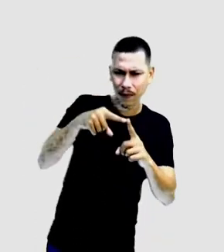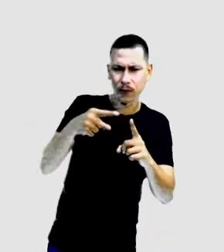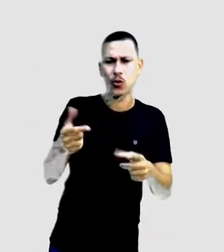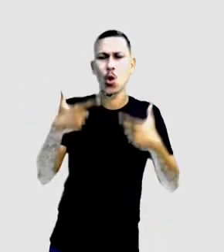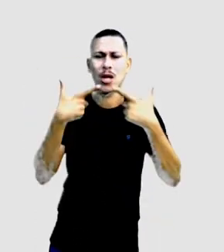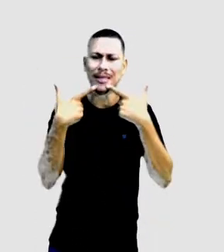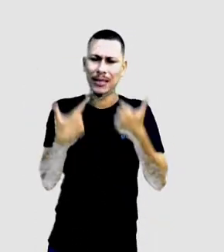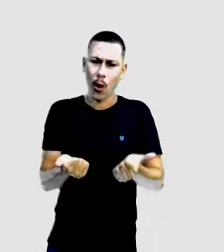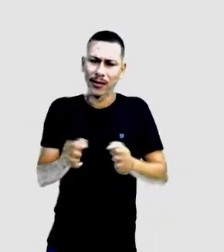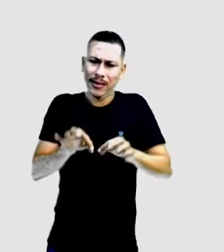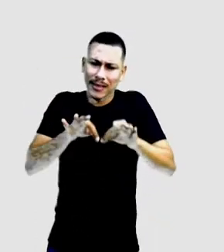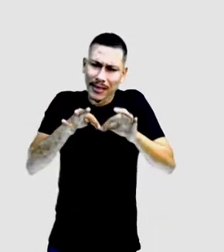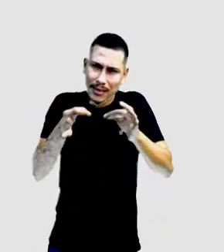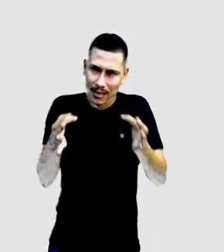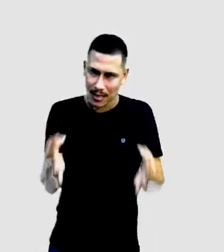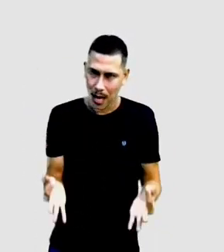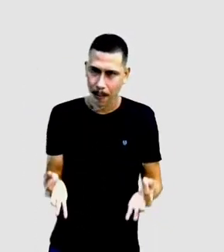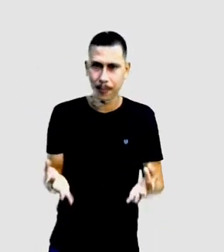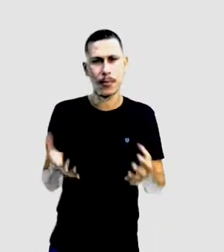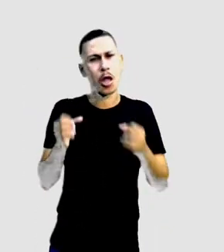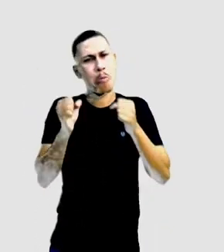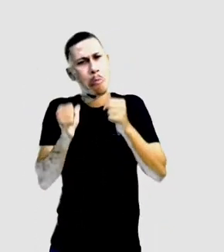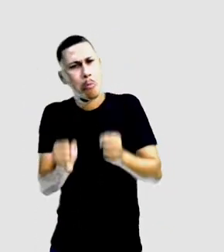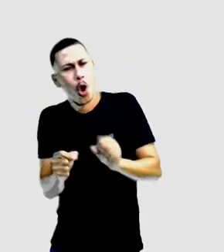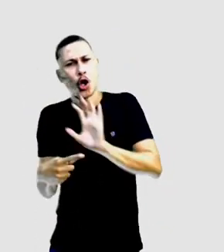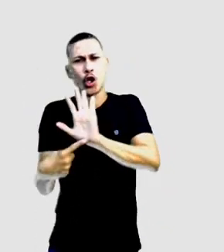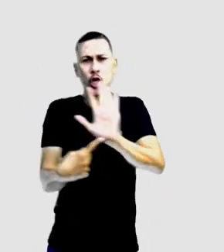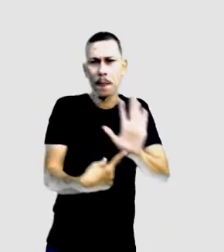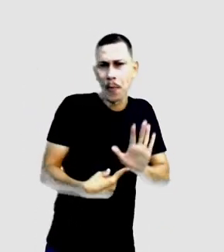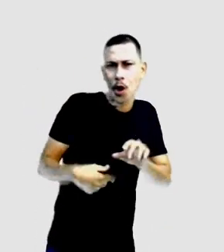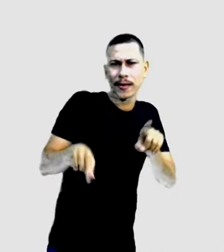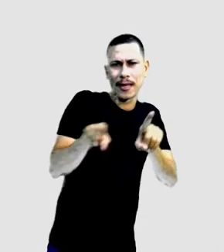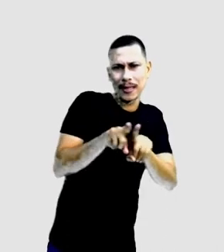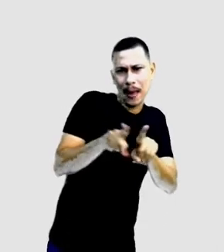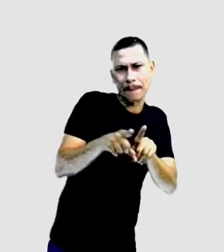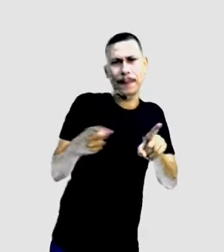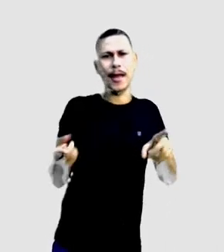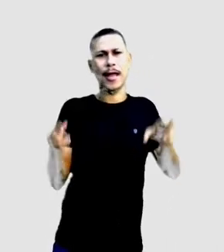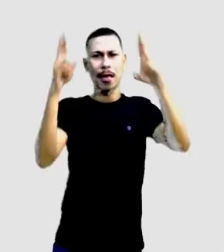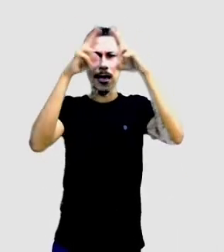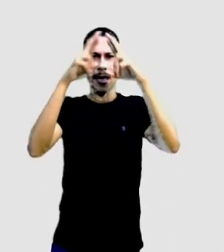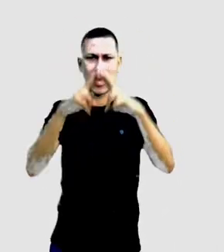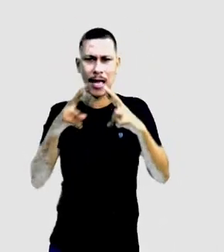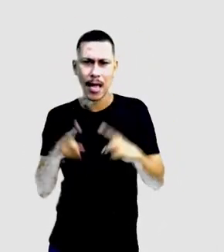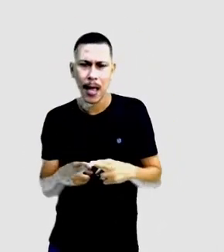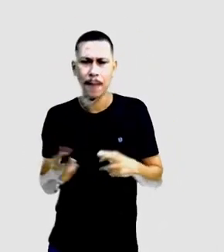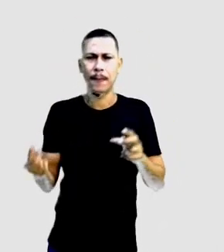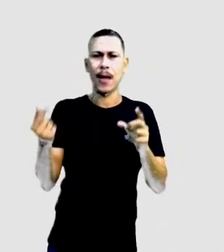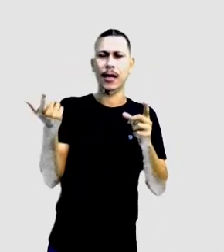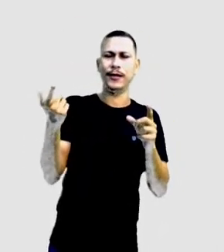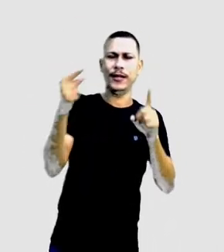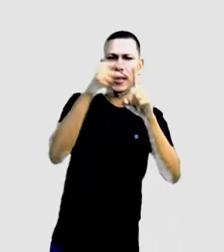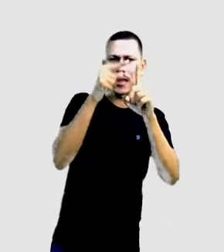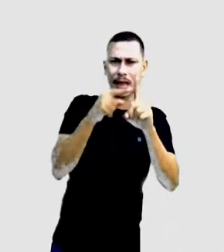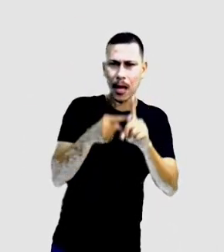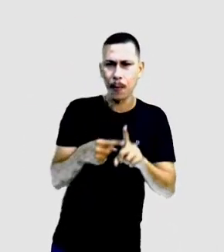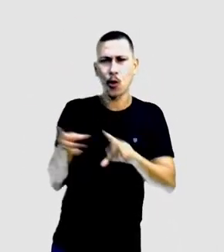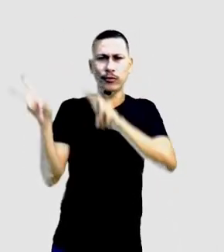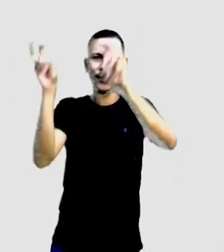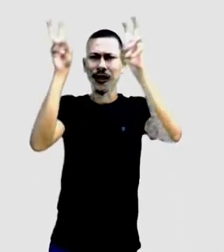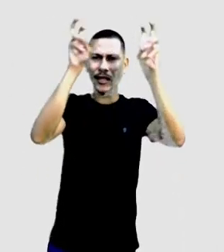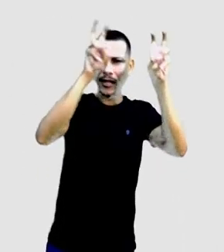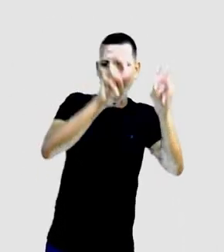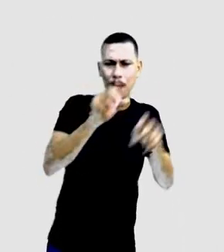simples, podem ou não apresentar um esquema de rimas e títulos, os temas mais explorados,